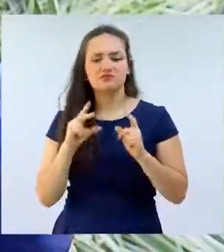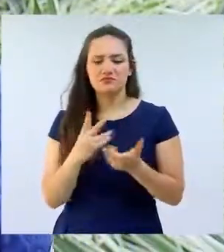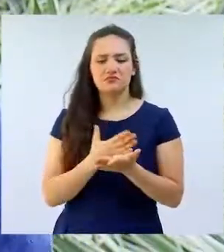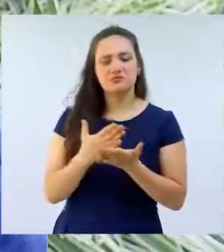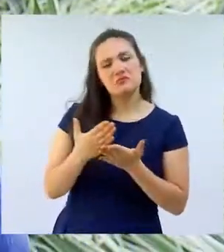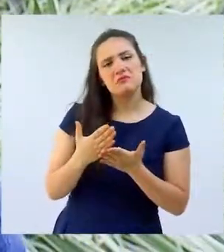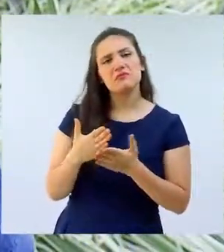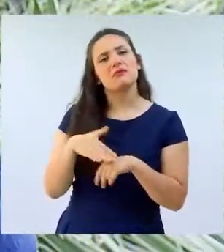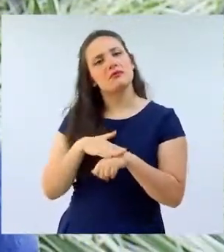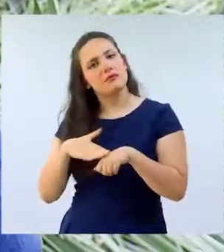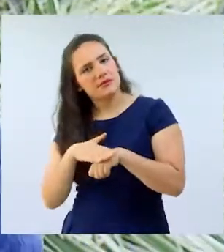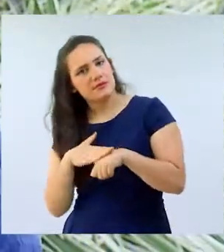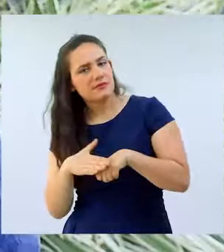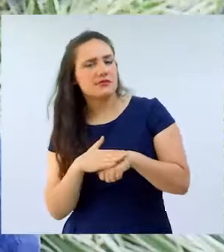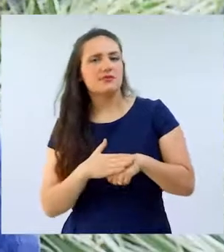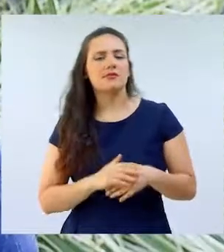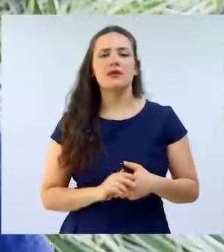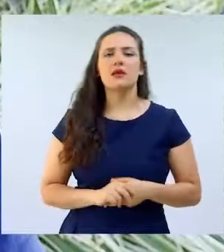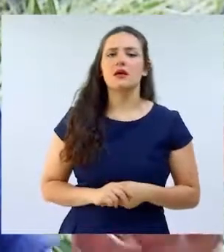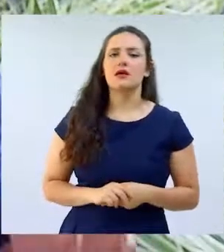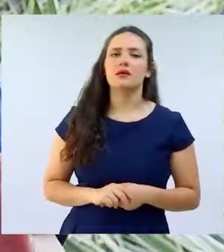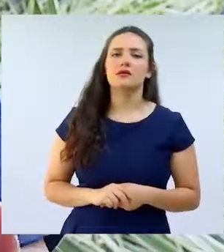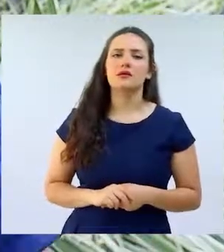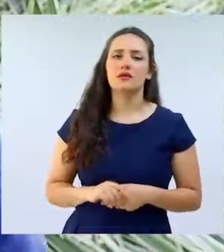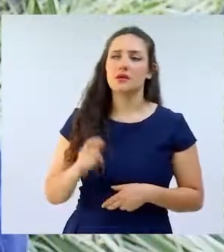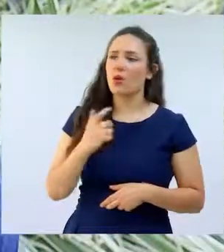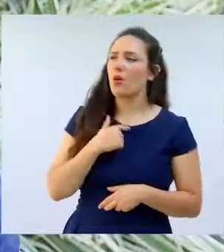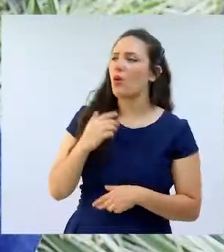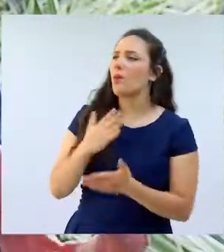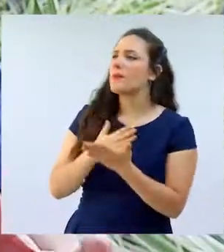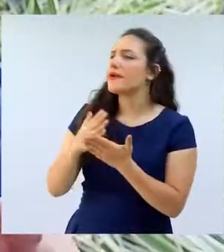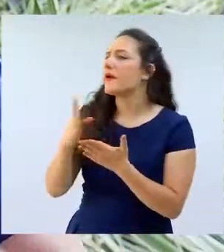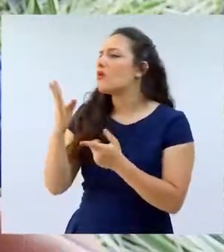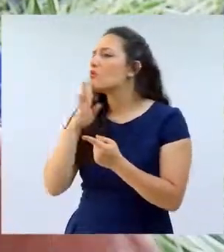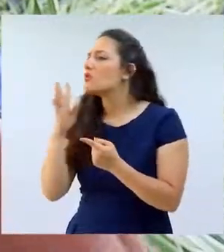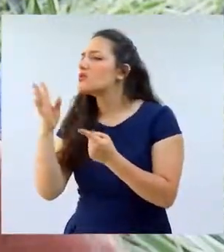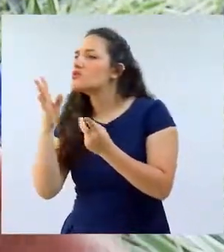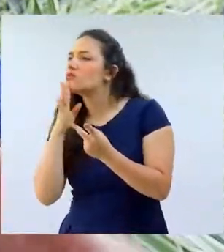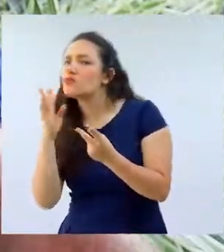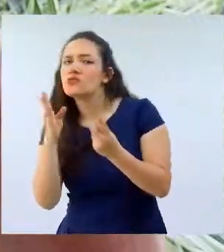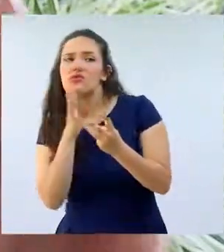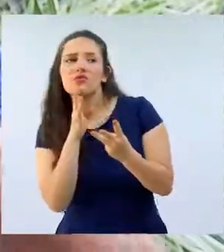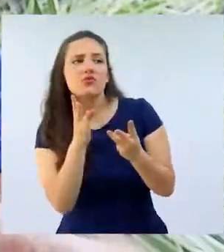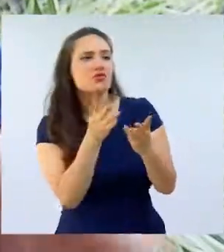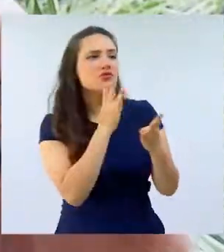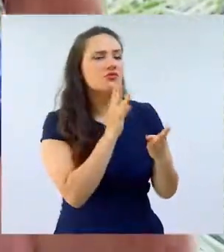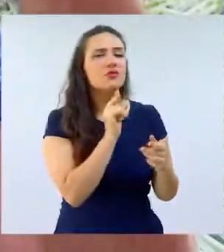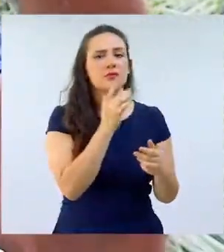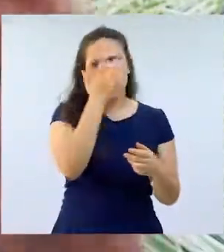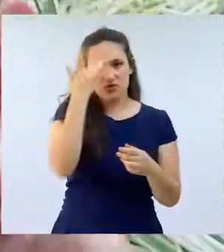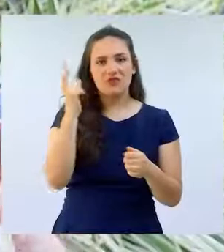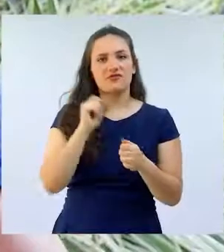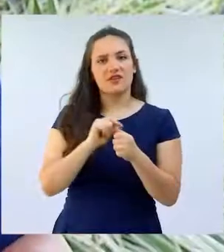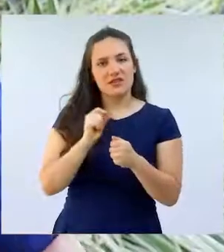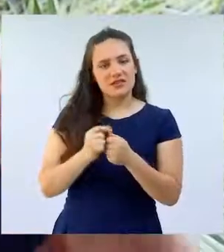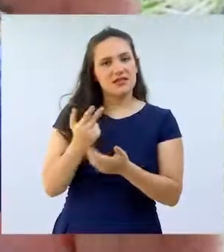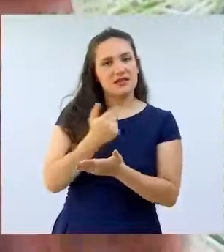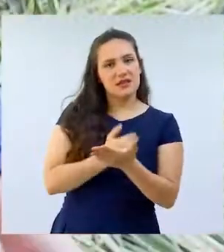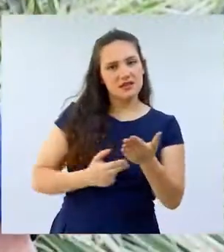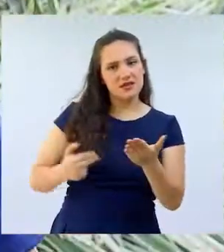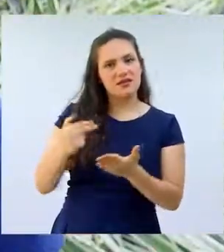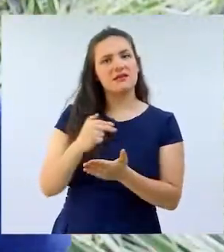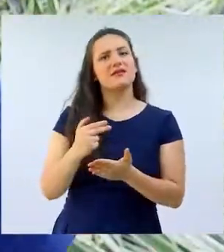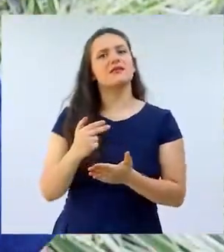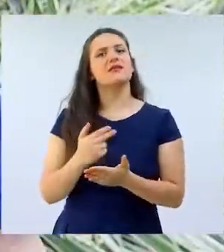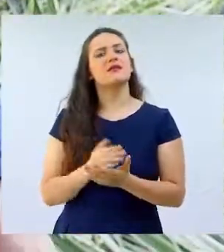quando a gente começou, na época, eu comecei a conhecer os artistas, aí começamos a fazer reuniões para que existisse o Centro Cultural, a